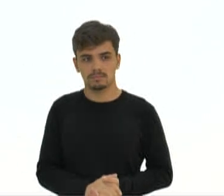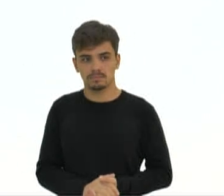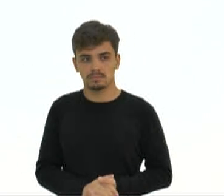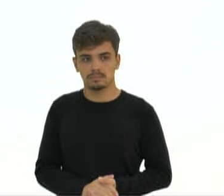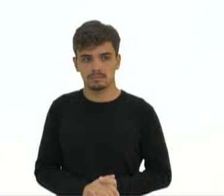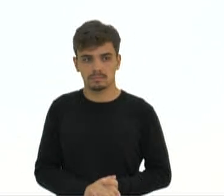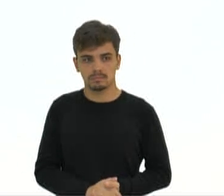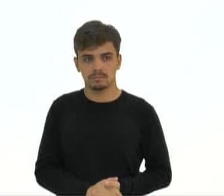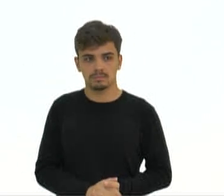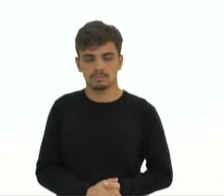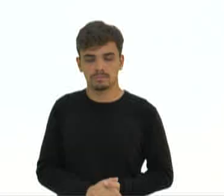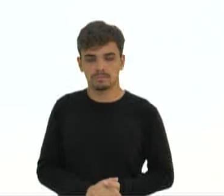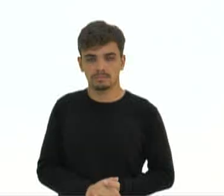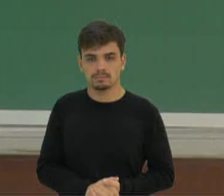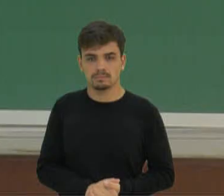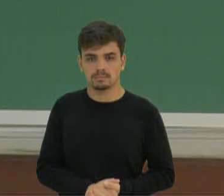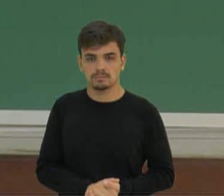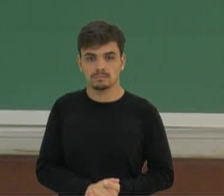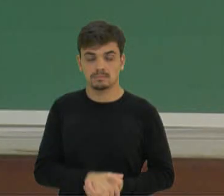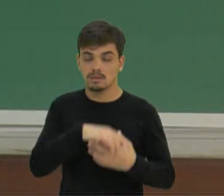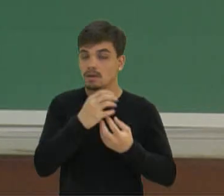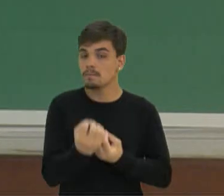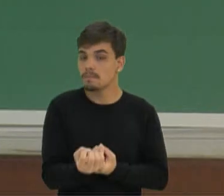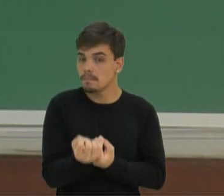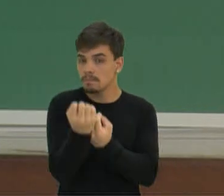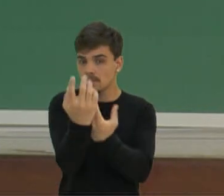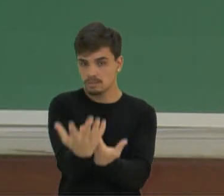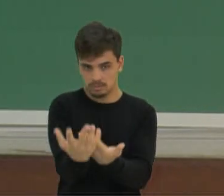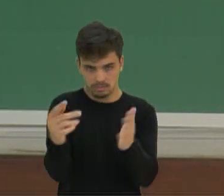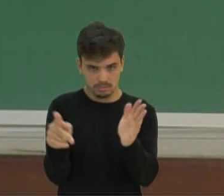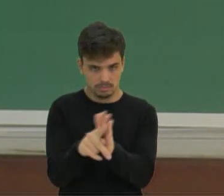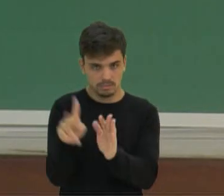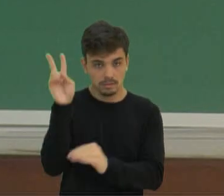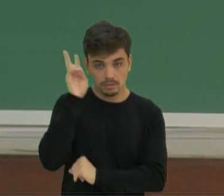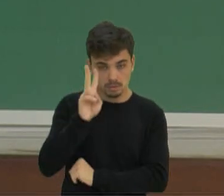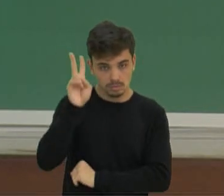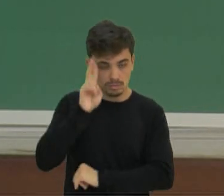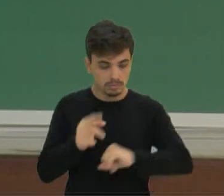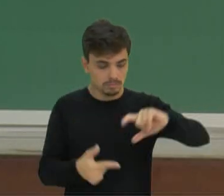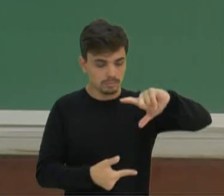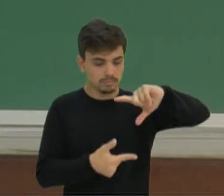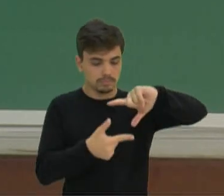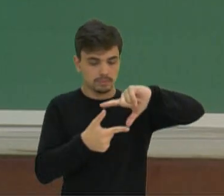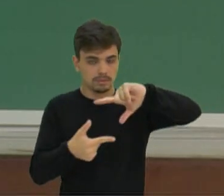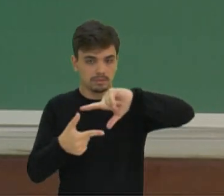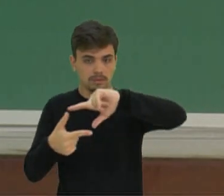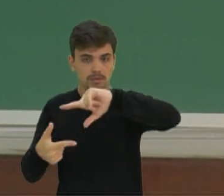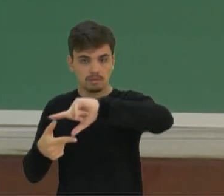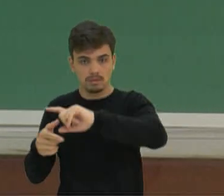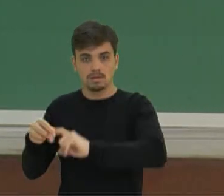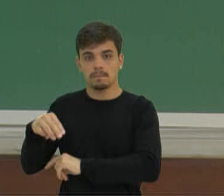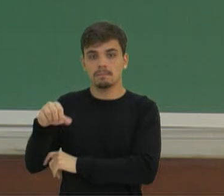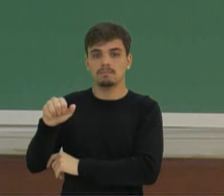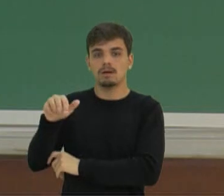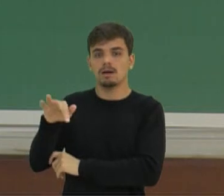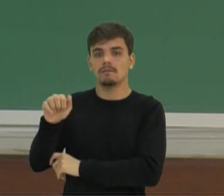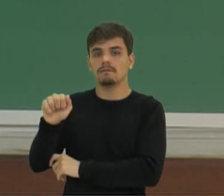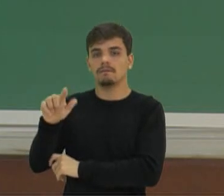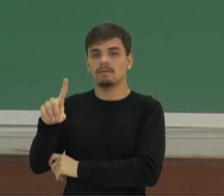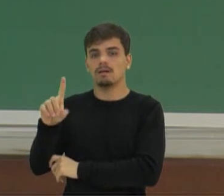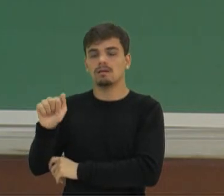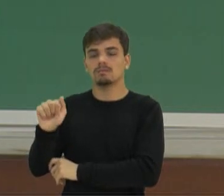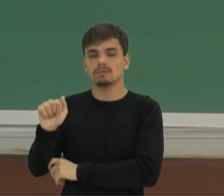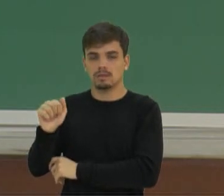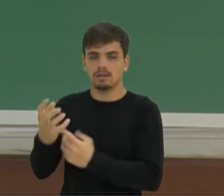a todos os seres. Então, a mensagem da história em quadrinhos que a Mafalda a mensagem que a Mafalda quer transmitir nessa história